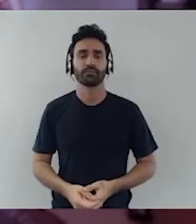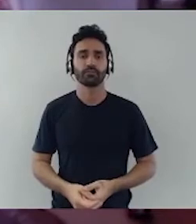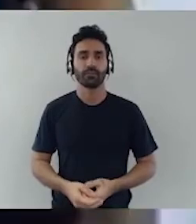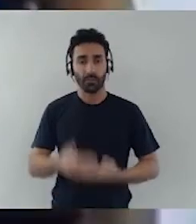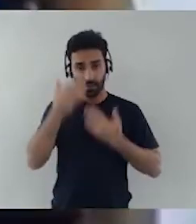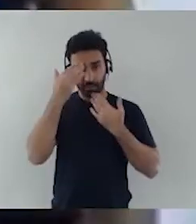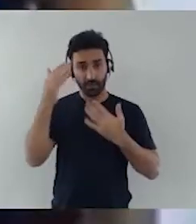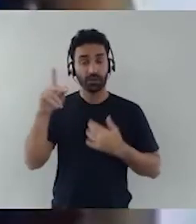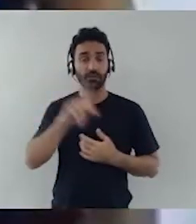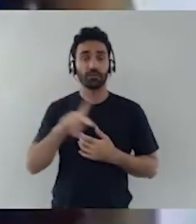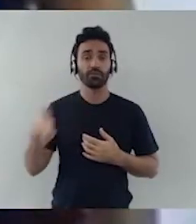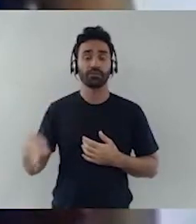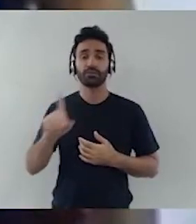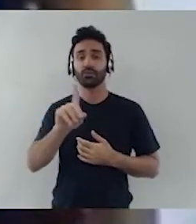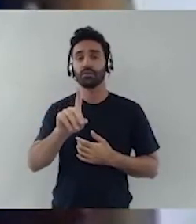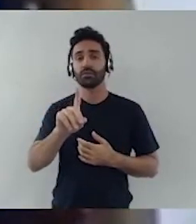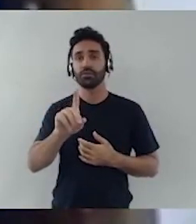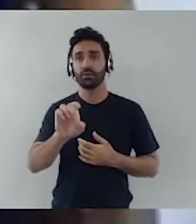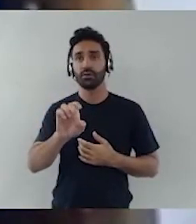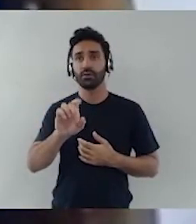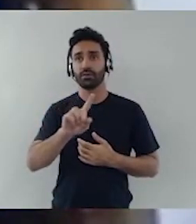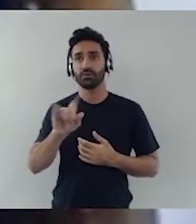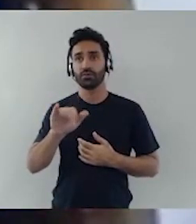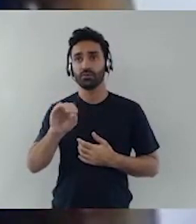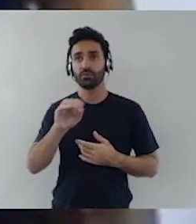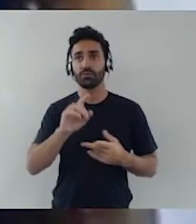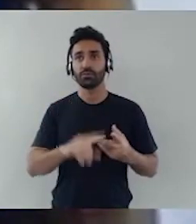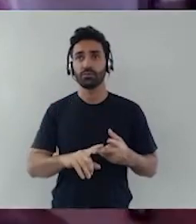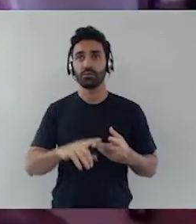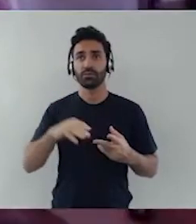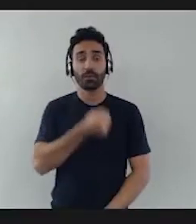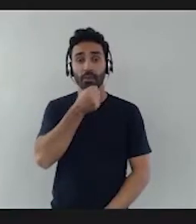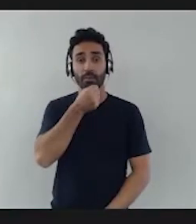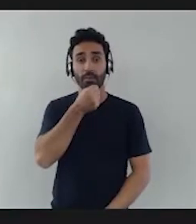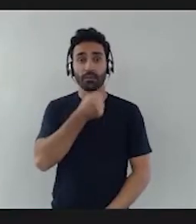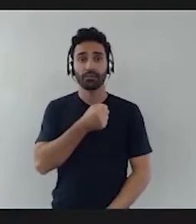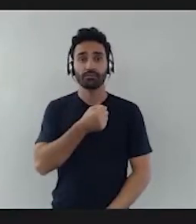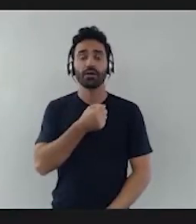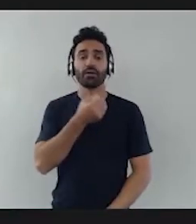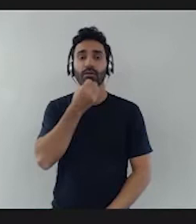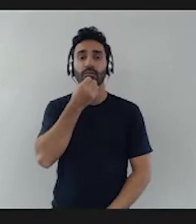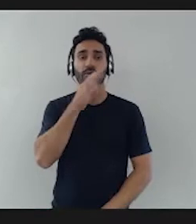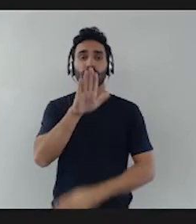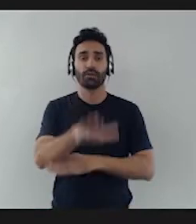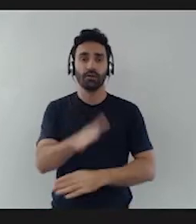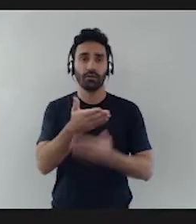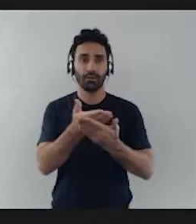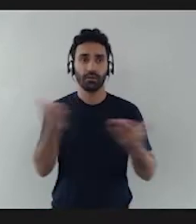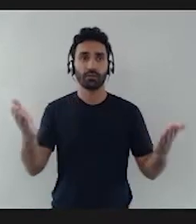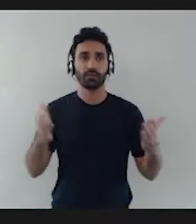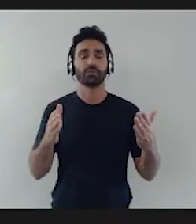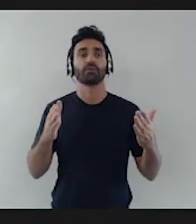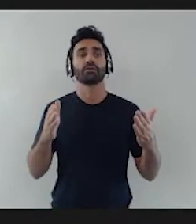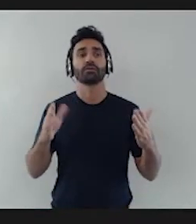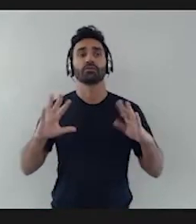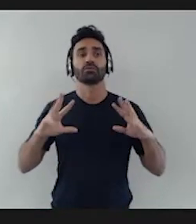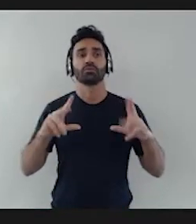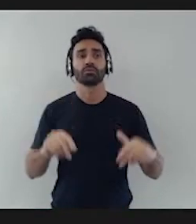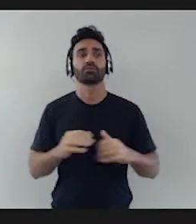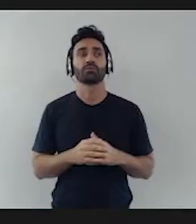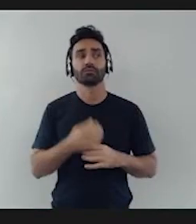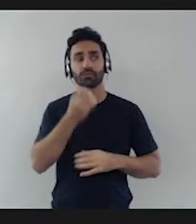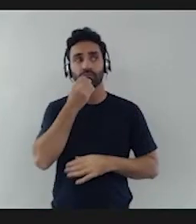Obrigado, professor Edésio. Doutora Marina, por favor. Boa tarde a todas e todos.